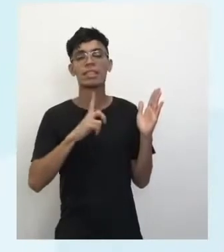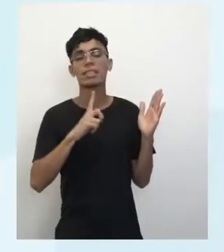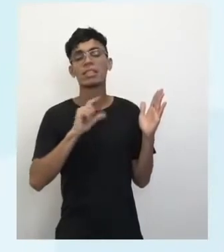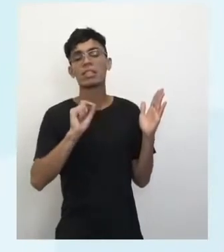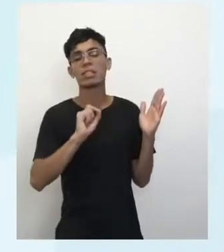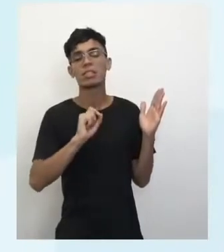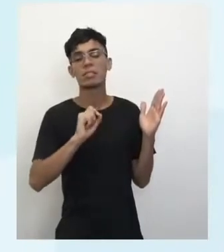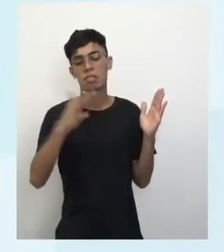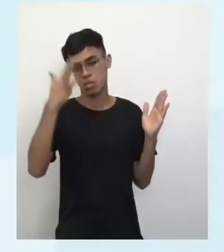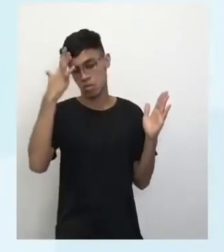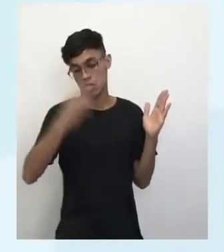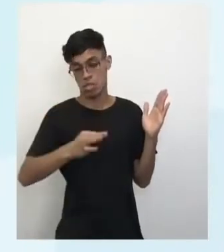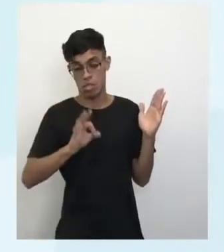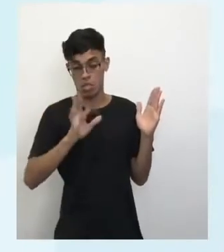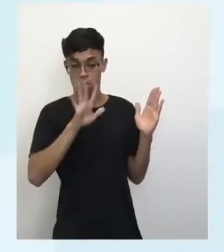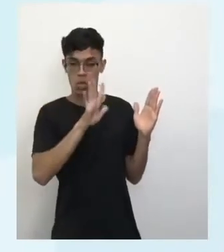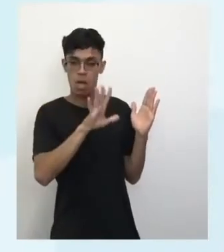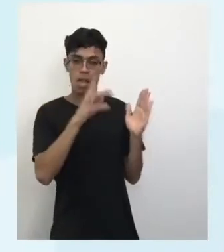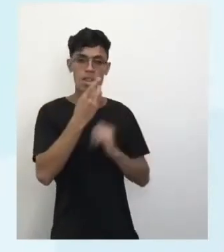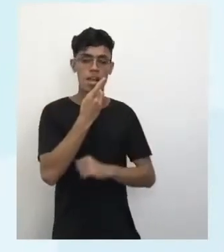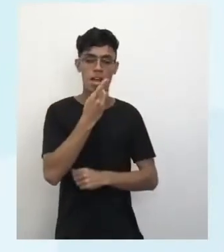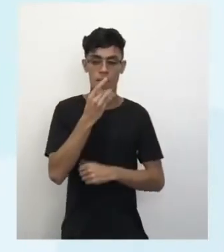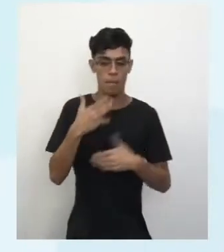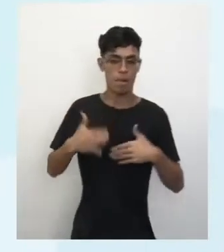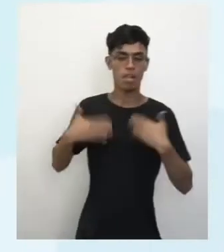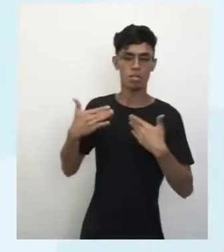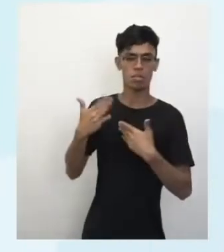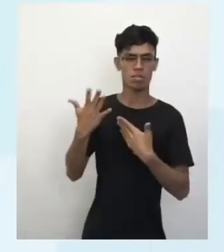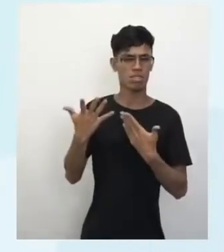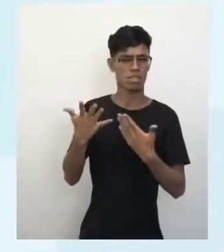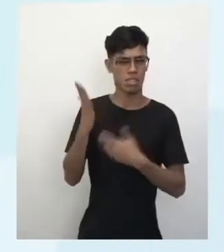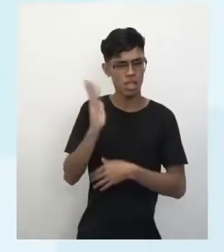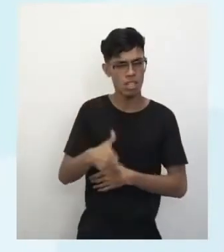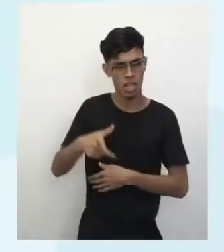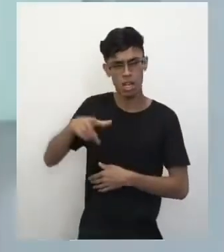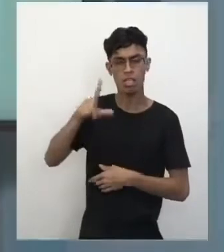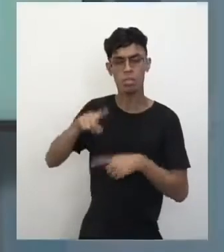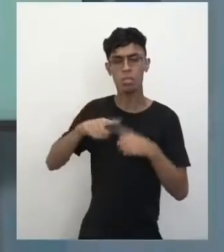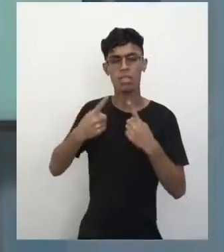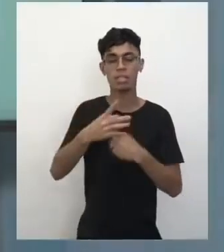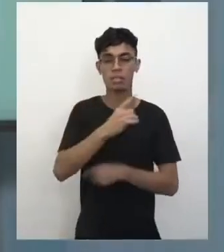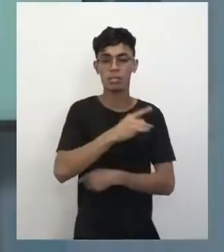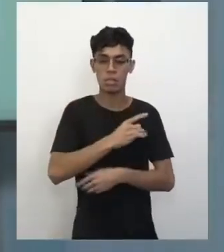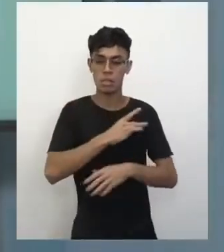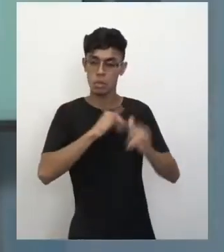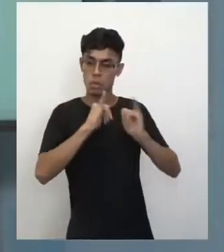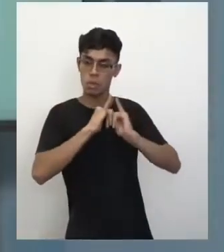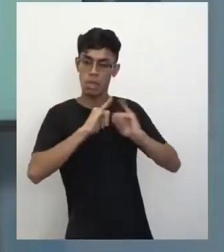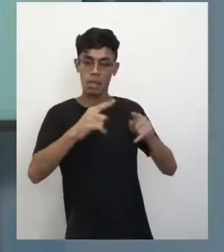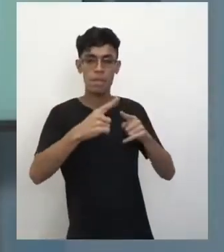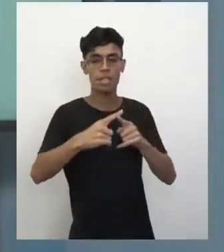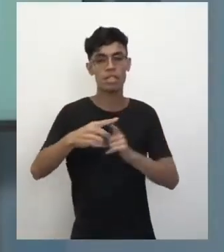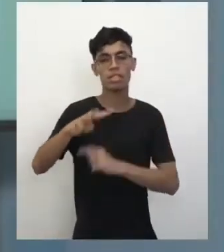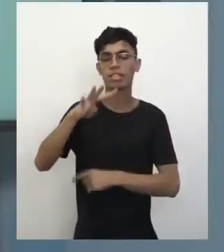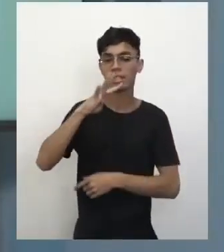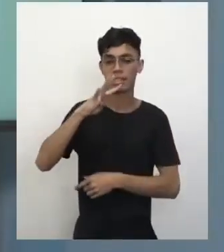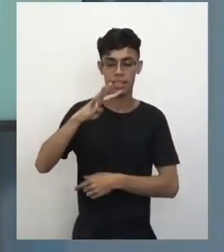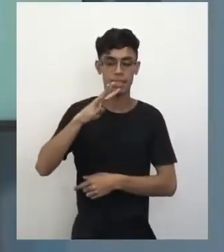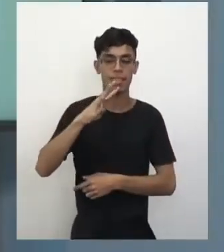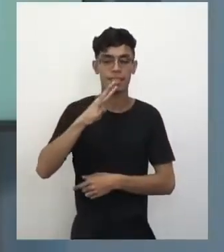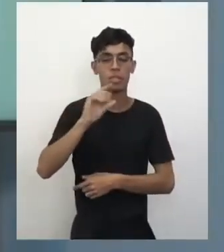algumas conclusões que assustaram Darwin, porque o Darwin já tinha chegado à mesma conclusão, mas ele tinha medo de divulgar porque ele conhecia a